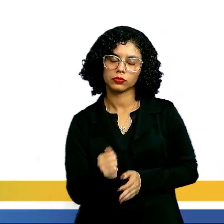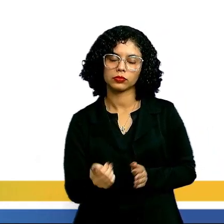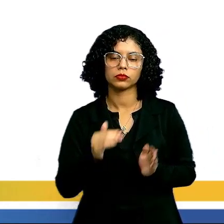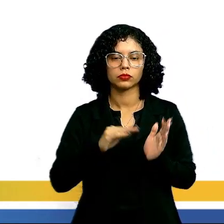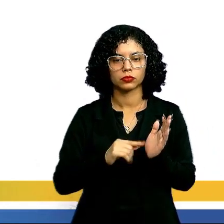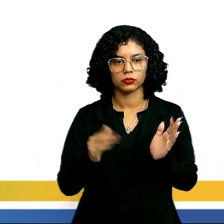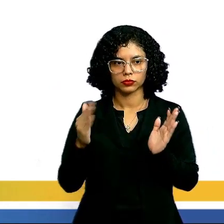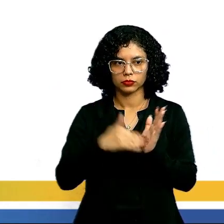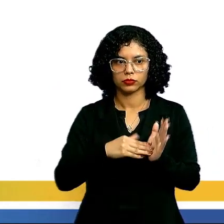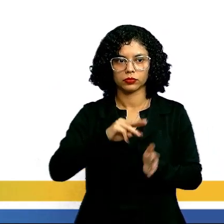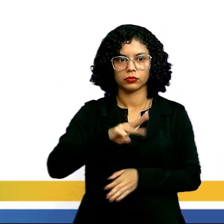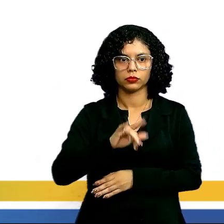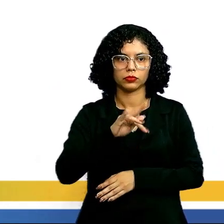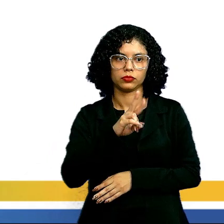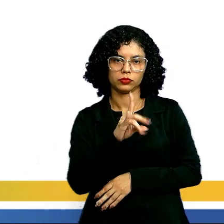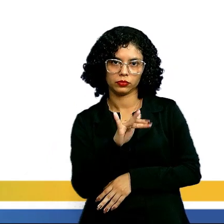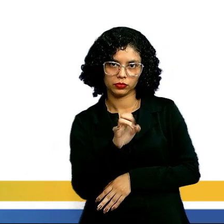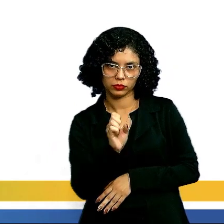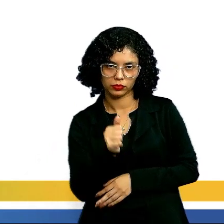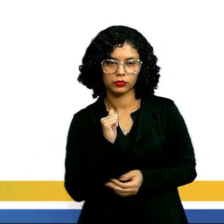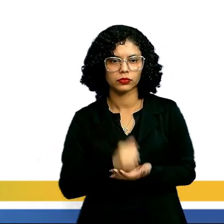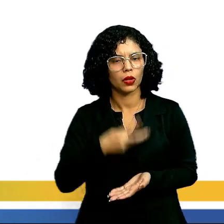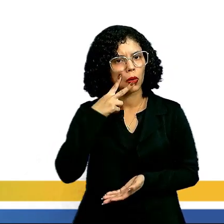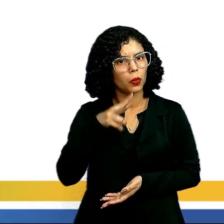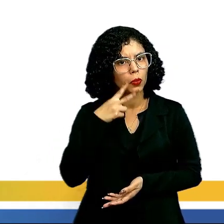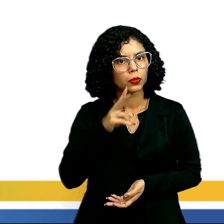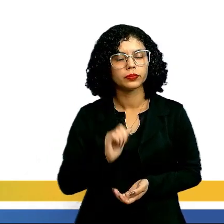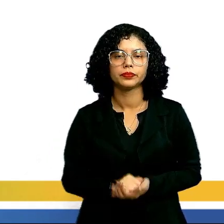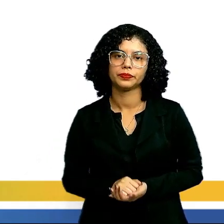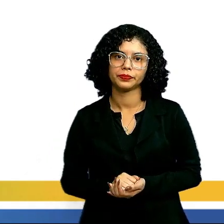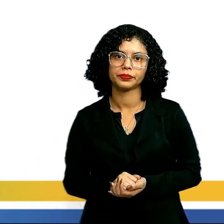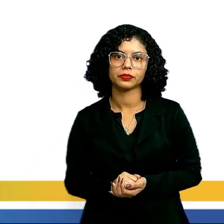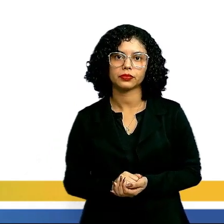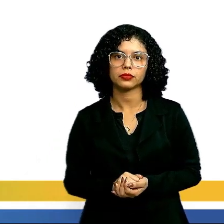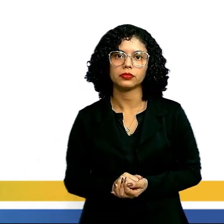a 8 milhões. Então, podemos ver aí.